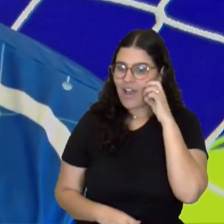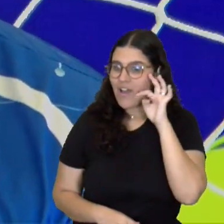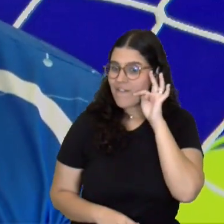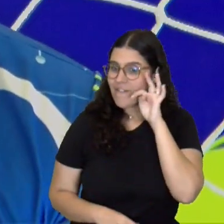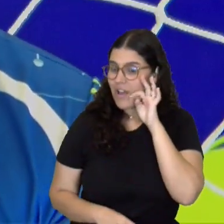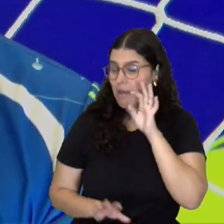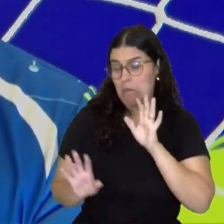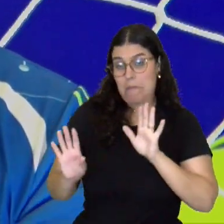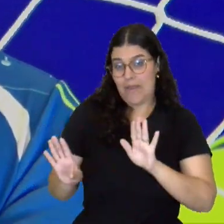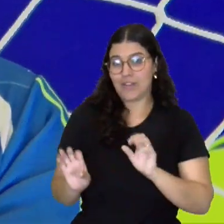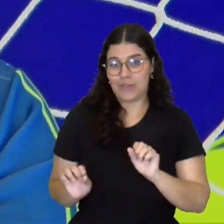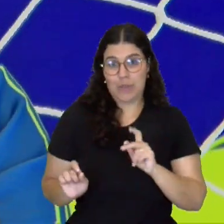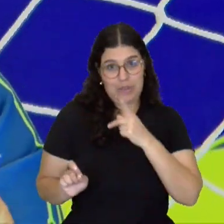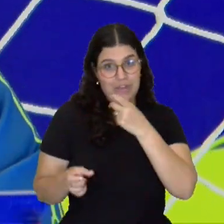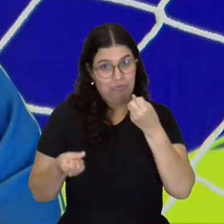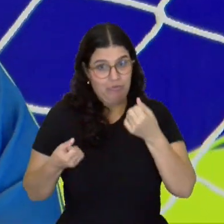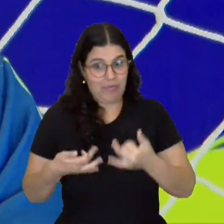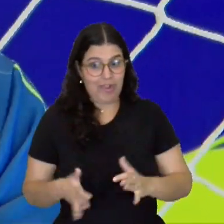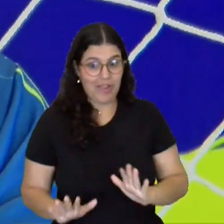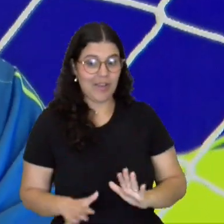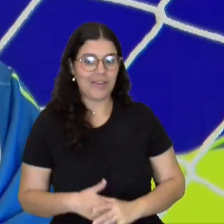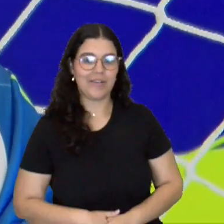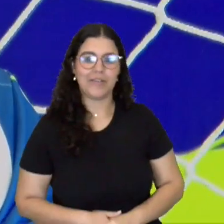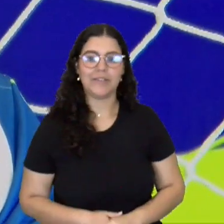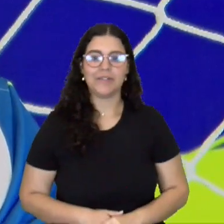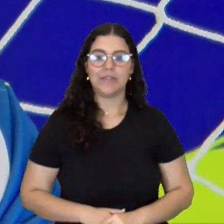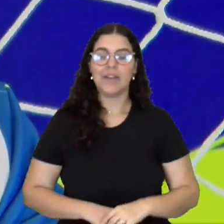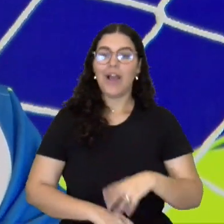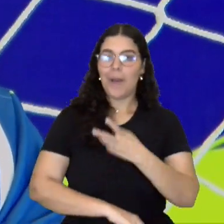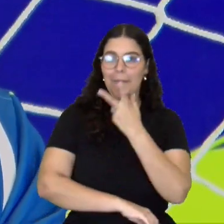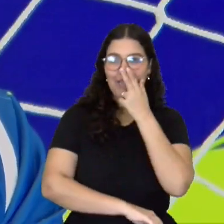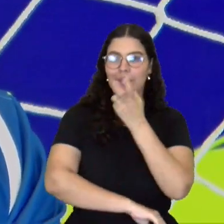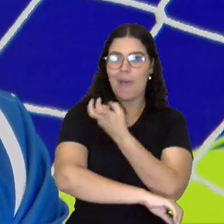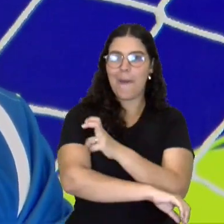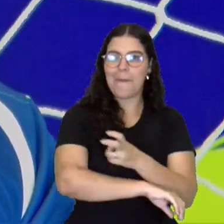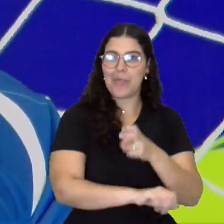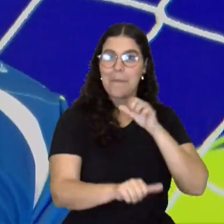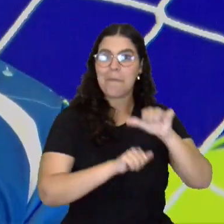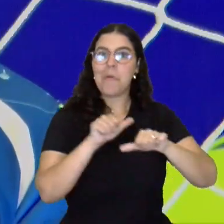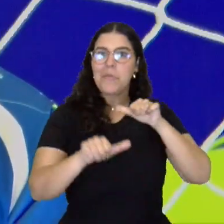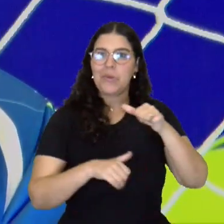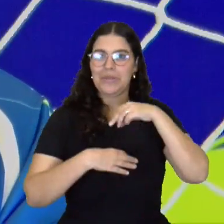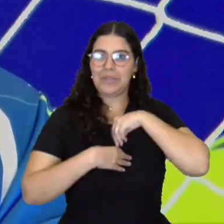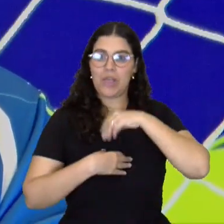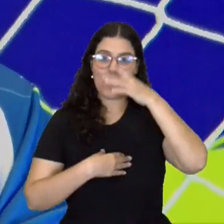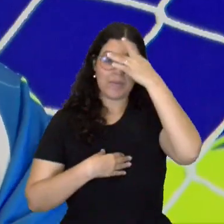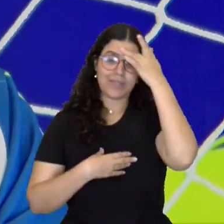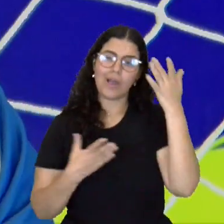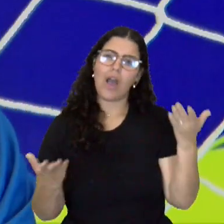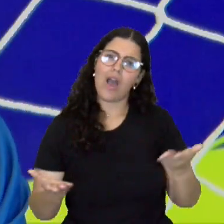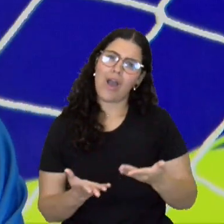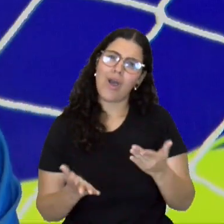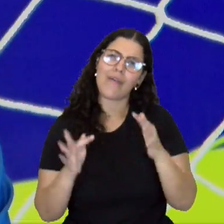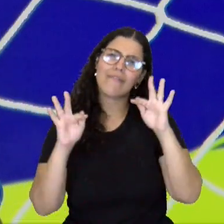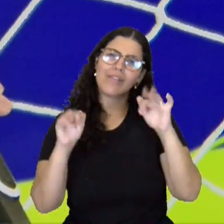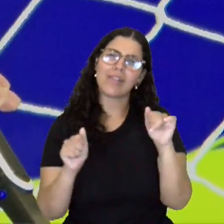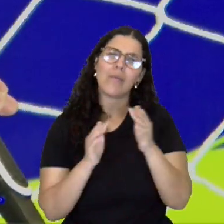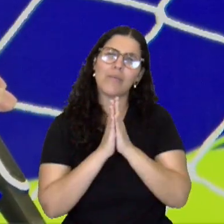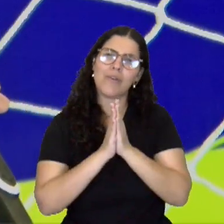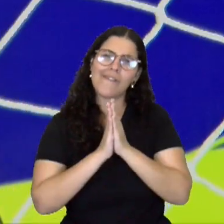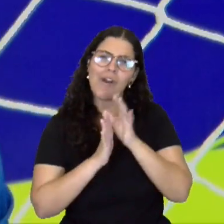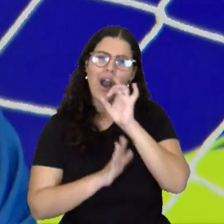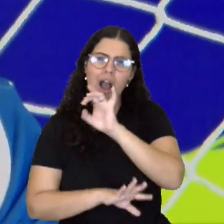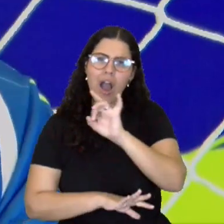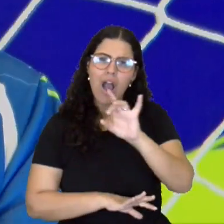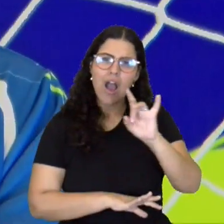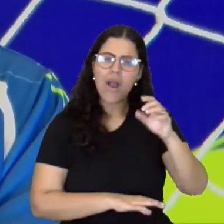transforma, né? Exatamente, a robótica transforma. E para encerrar, eu queria que cada um de vocês pudesse falar, né, como é que está sendo essa